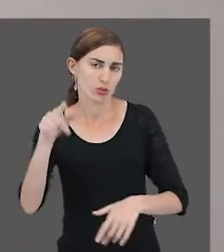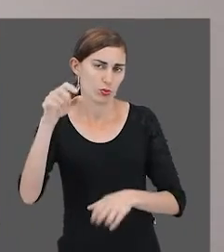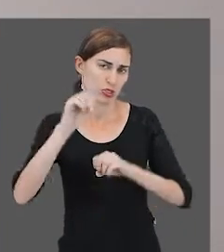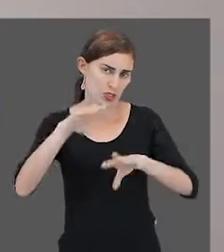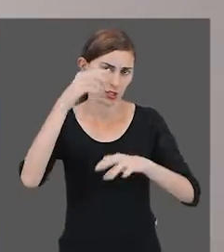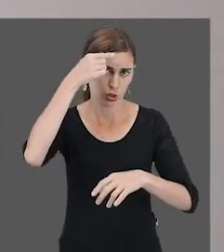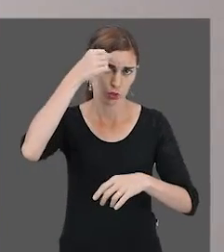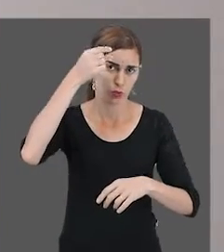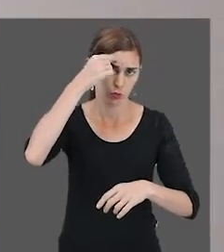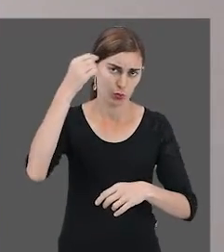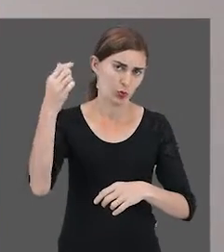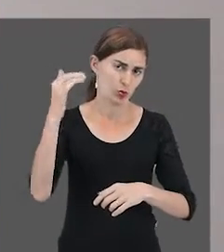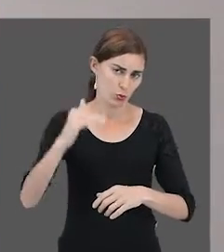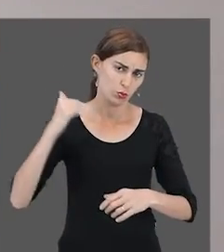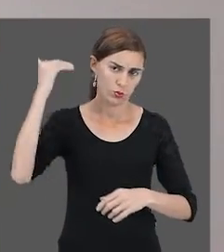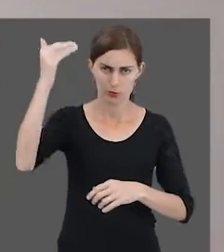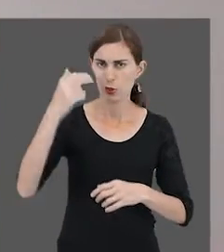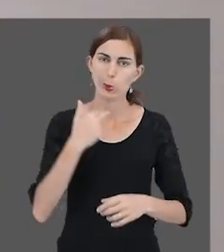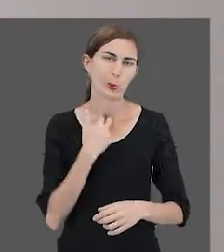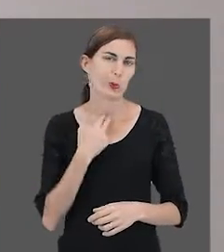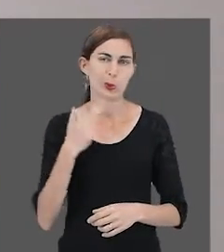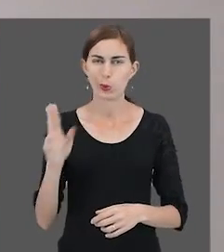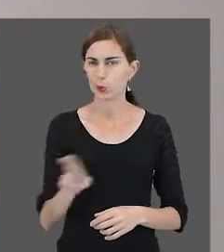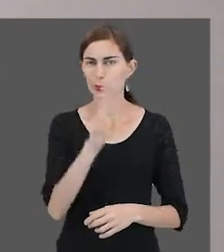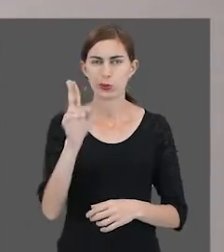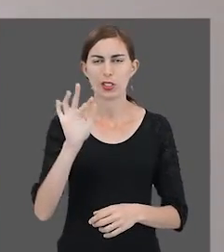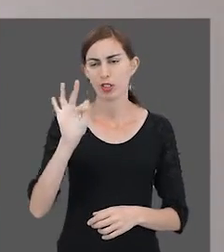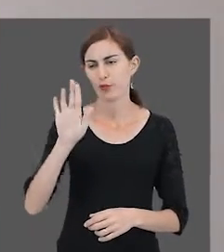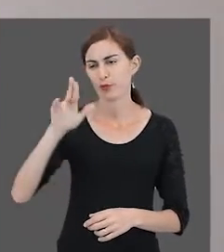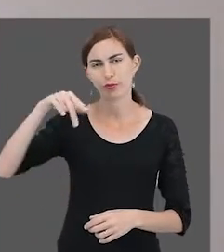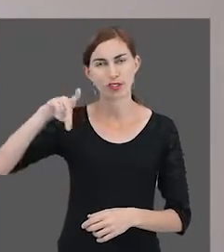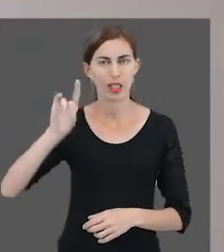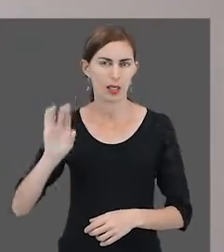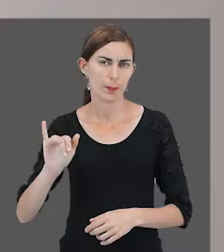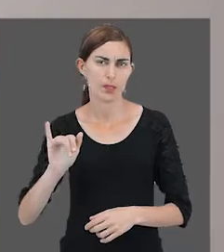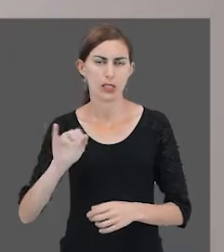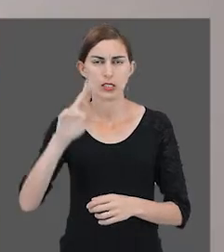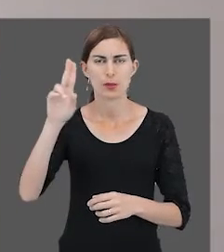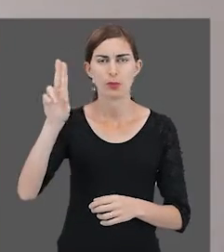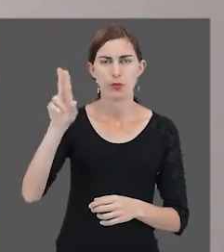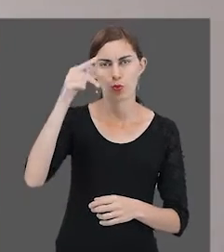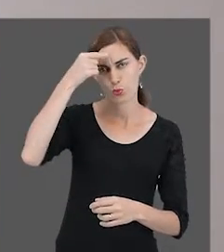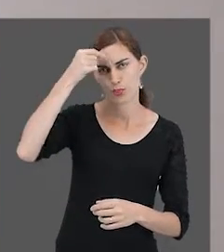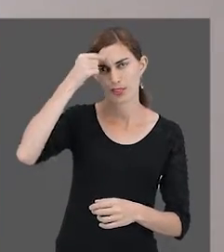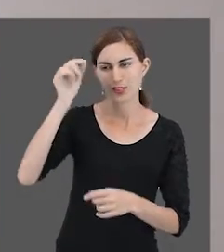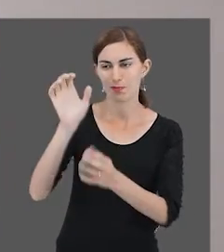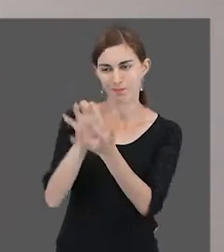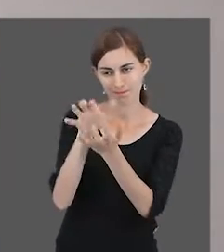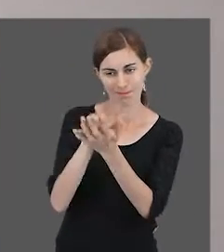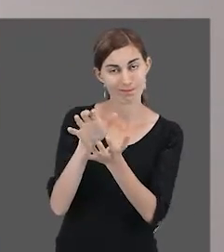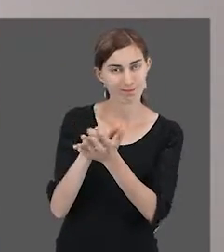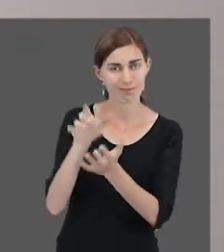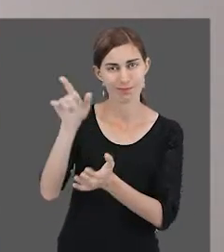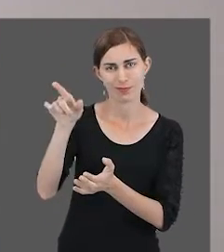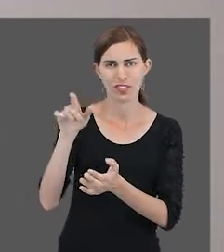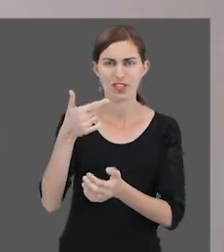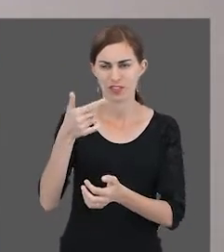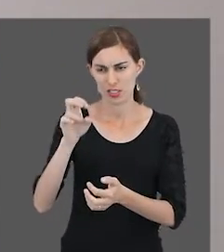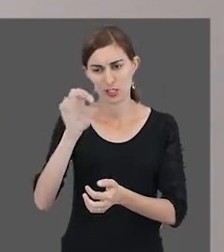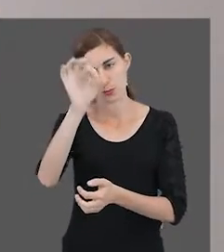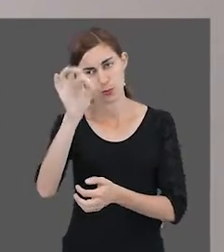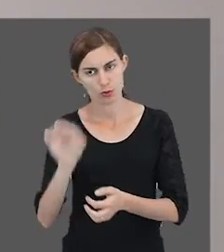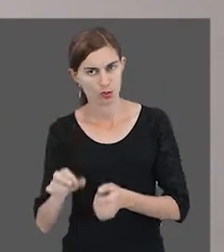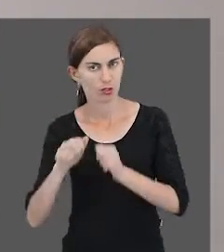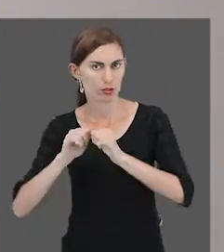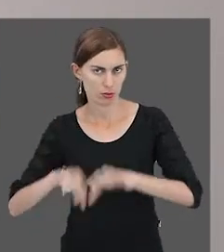não posso utilizar o Fundeb. Ele vai contar para os 25%. Se eu fizer uma despesa, por exemplo, na Universidade de Pernambuco, aquela despesa vai contar para os